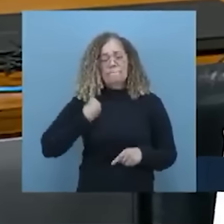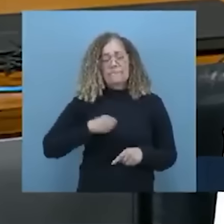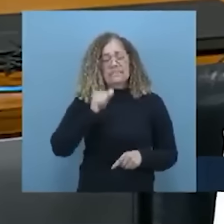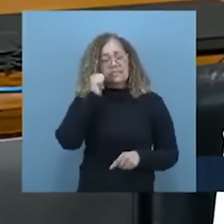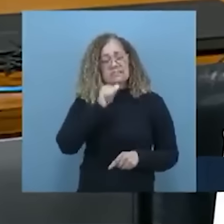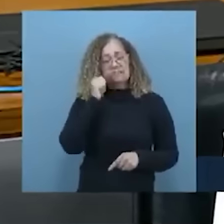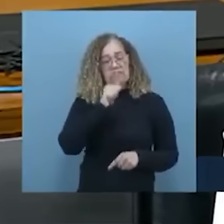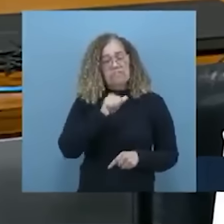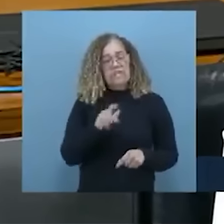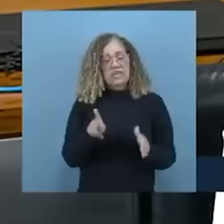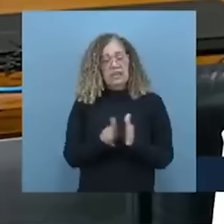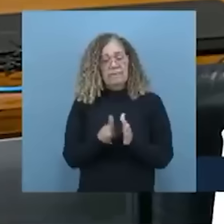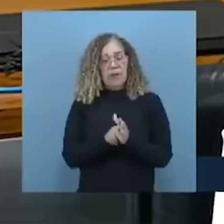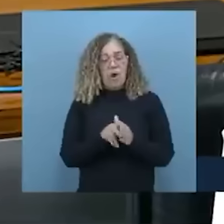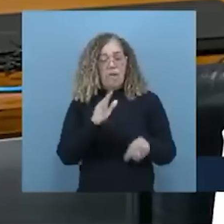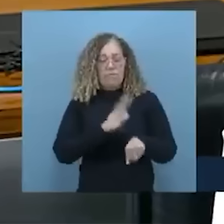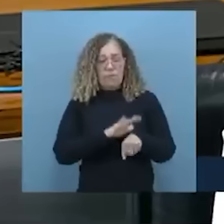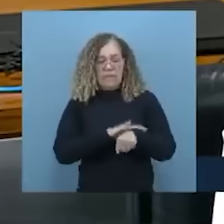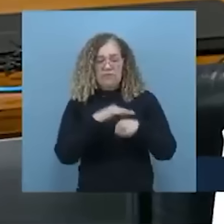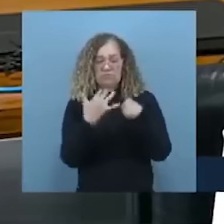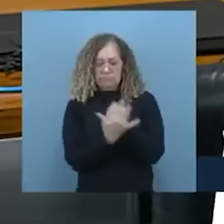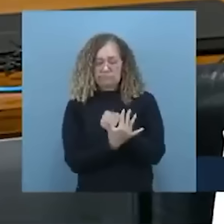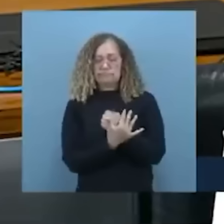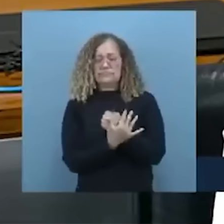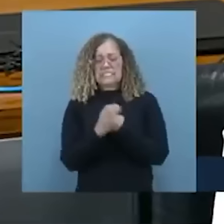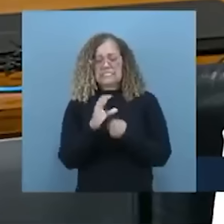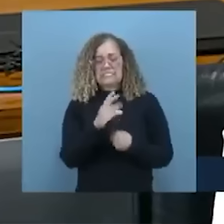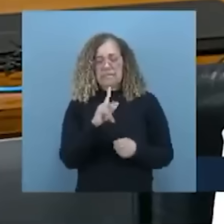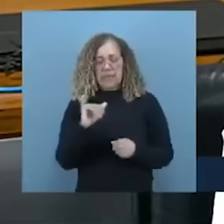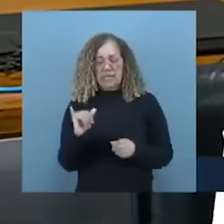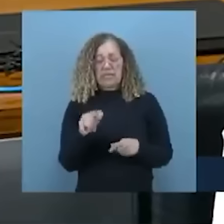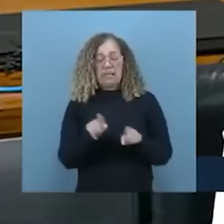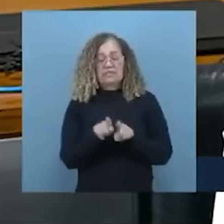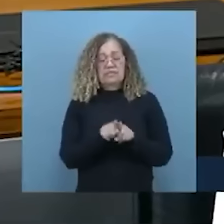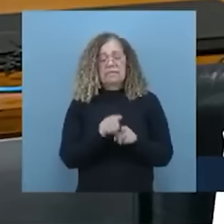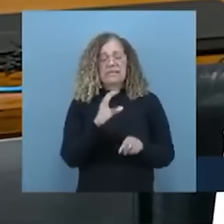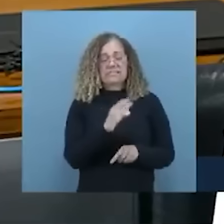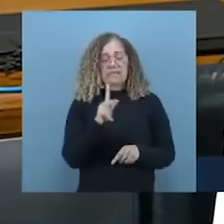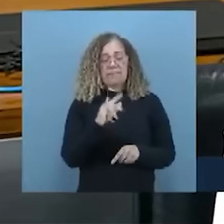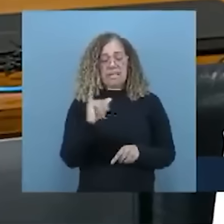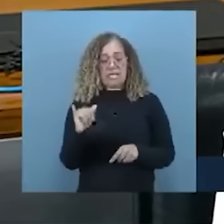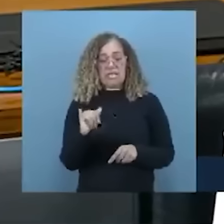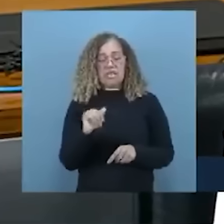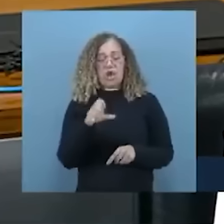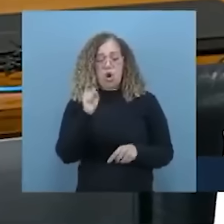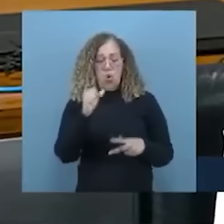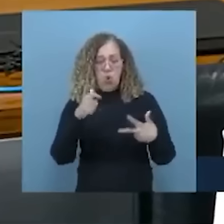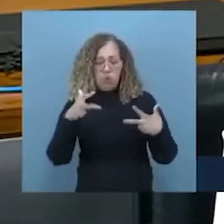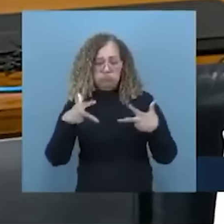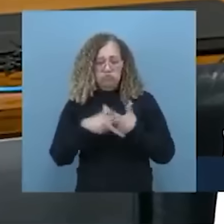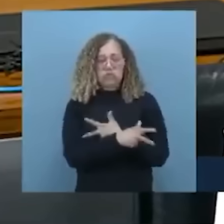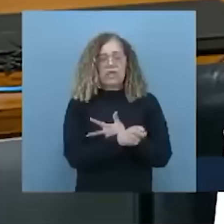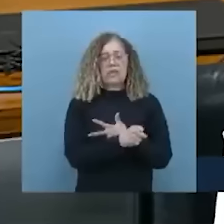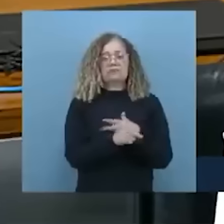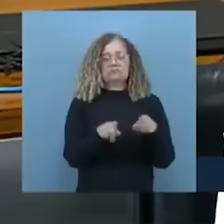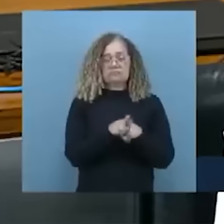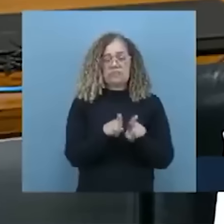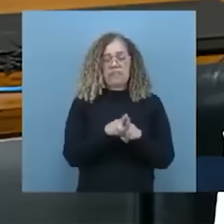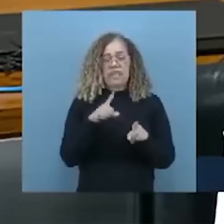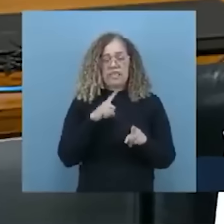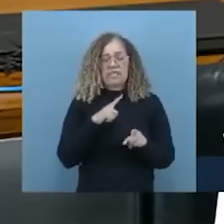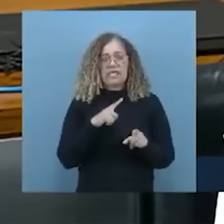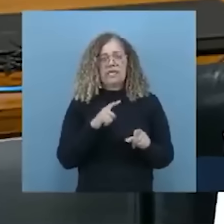momento da CPI da covid e também na CPI do 8 de janeiro quando ela de uma forma uma brava e